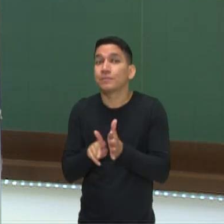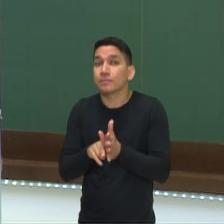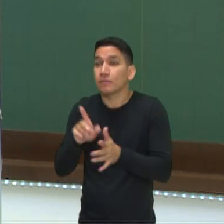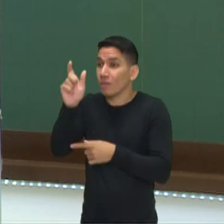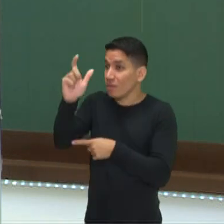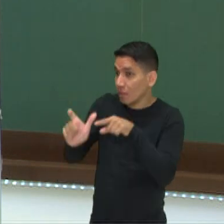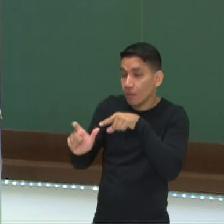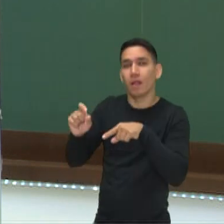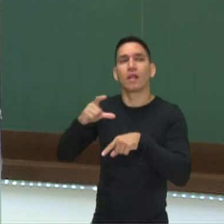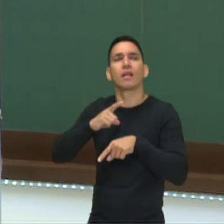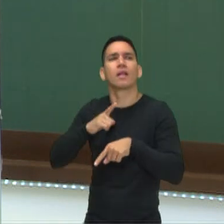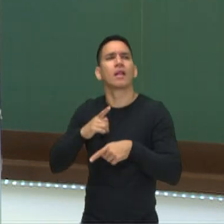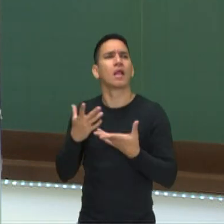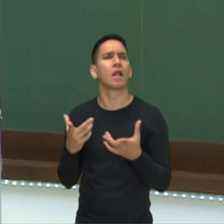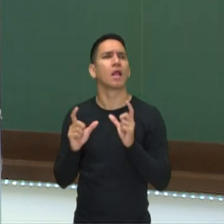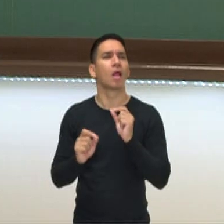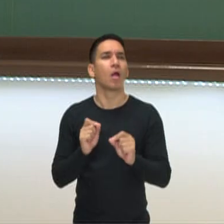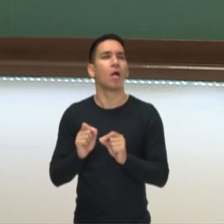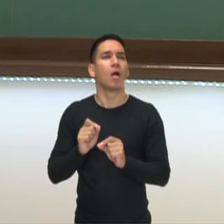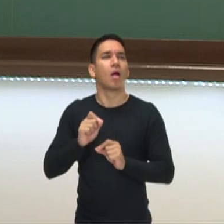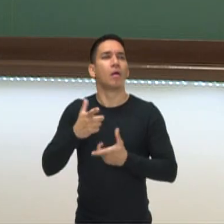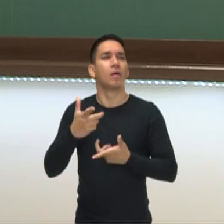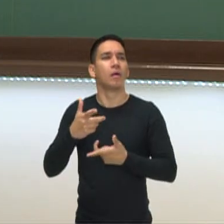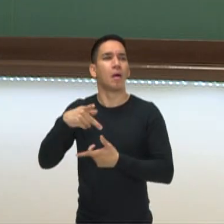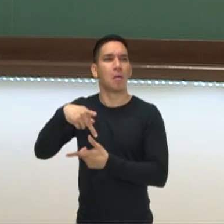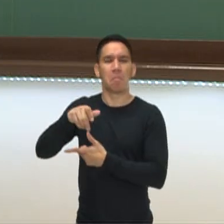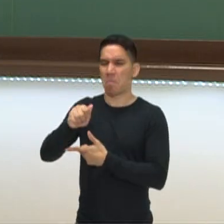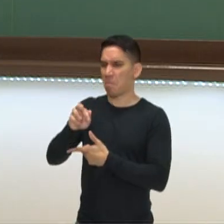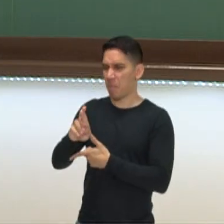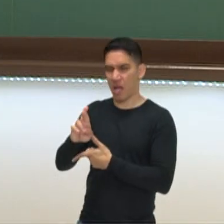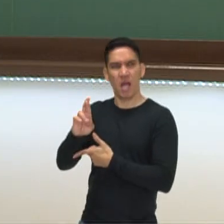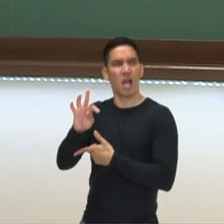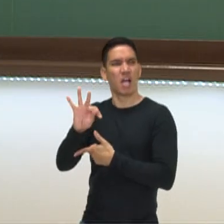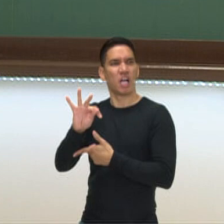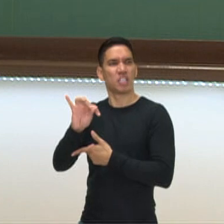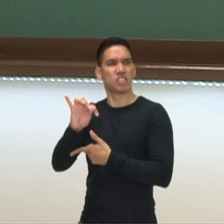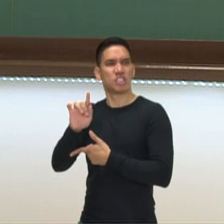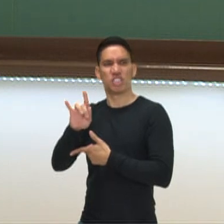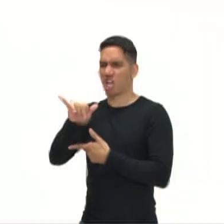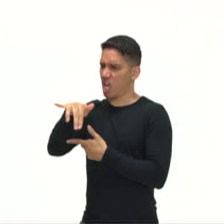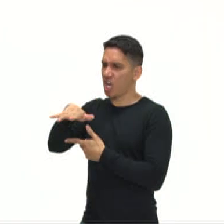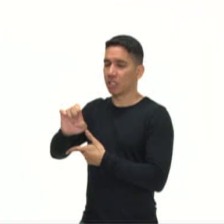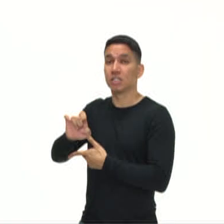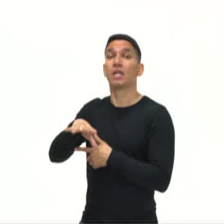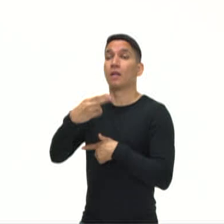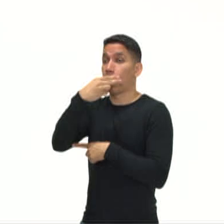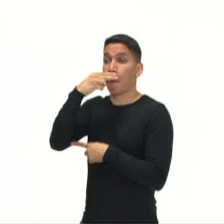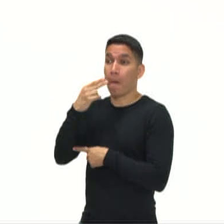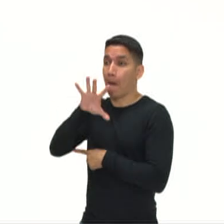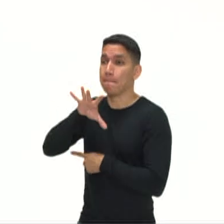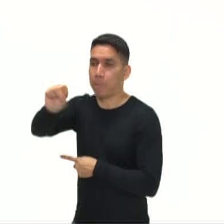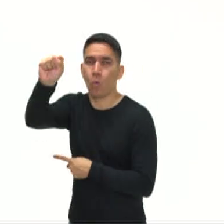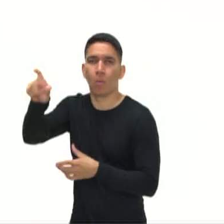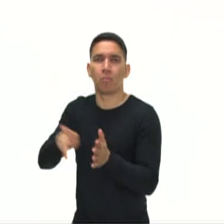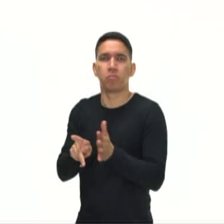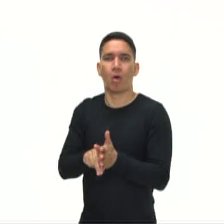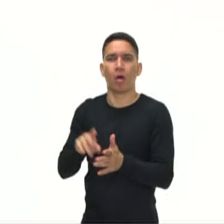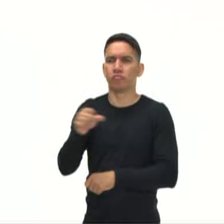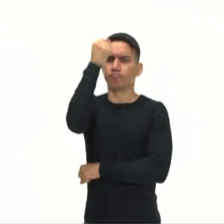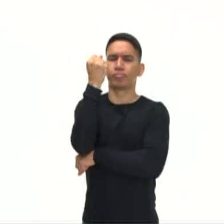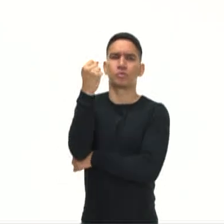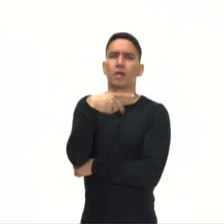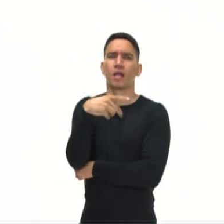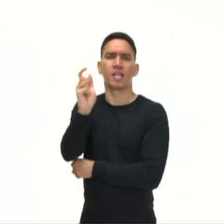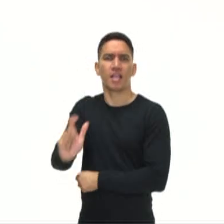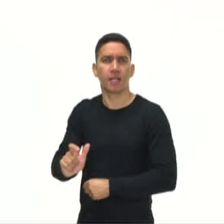dos partigiani, isso é, os partisans, isso é, guerrilheiros. Tá? O Mussolini foi capturado pela resistência italiana, por esses guerrilheiros.